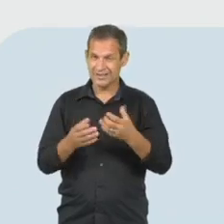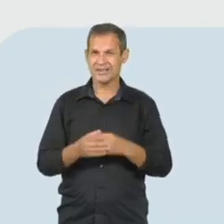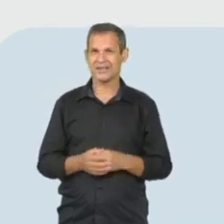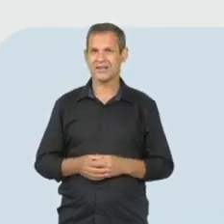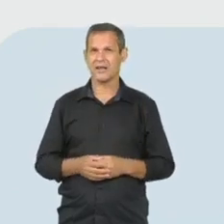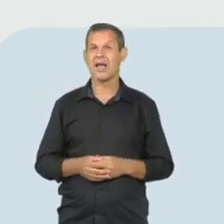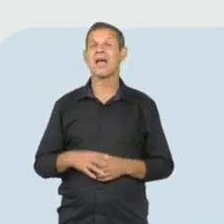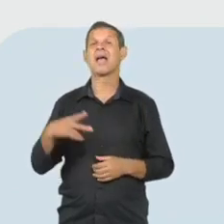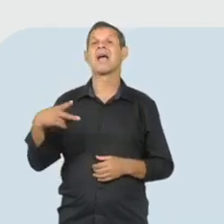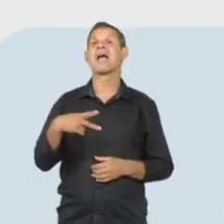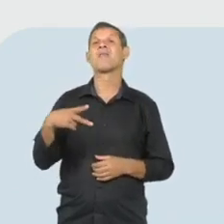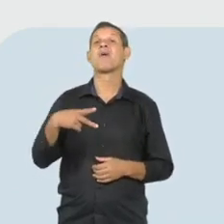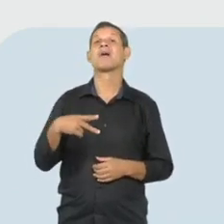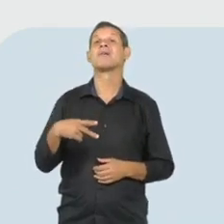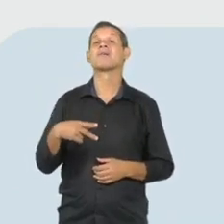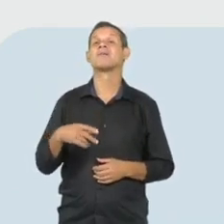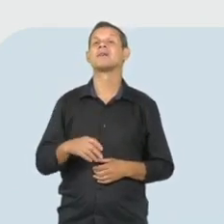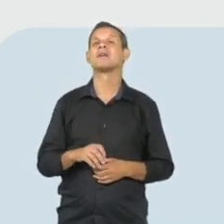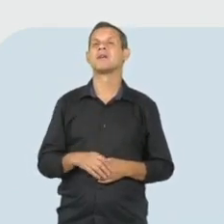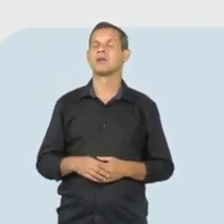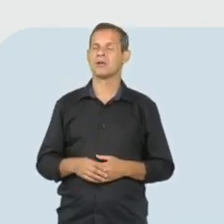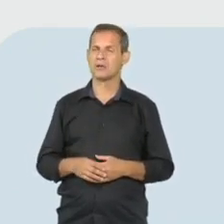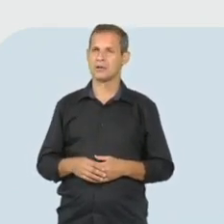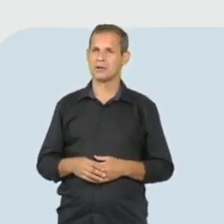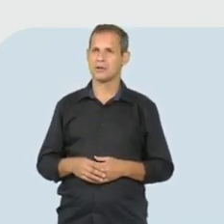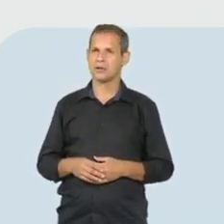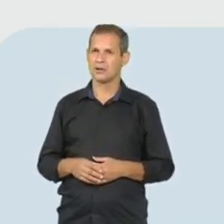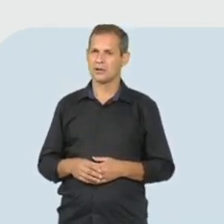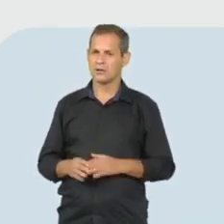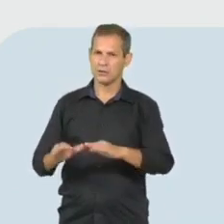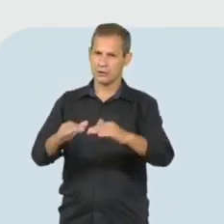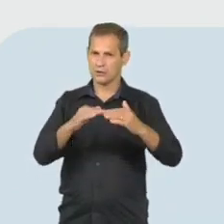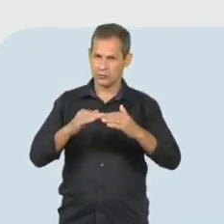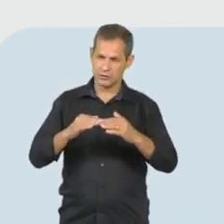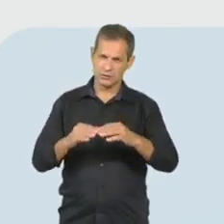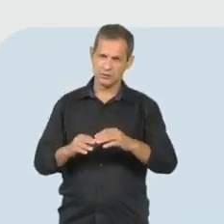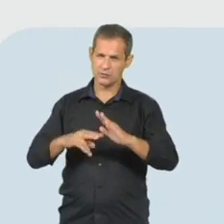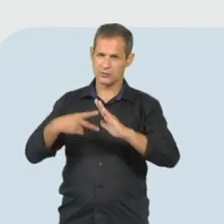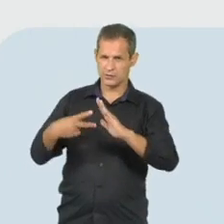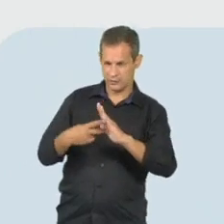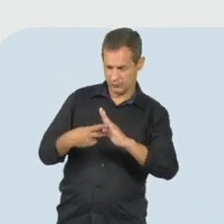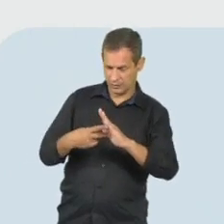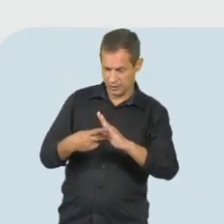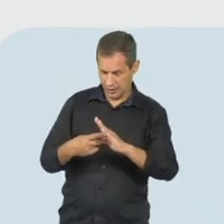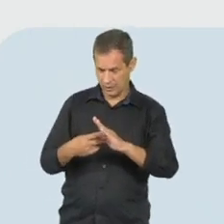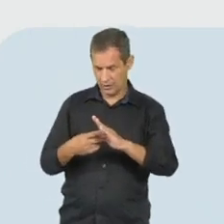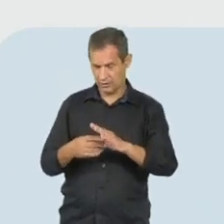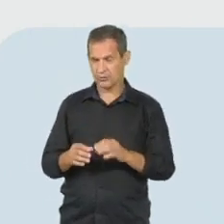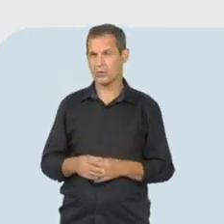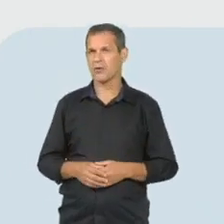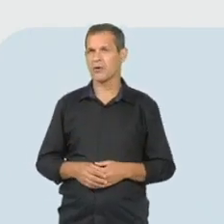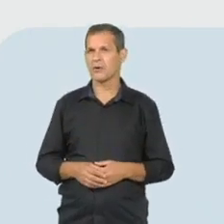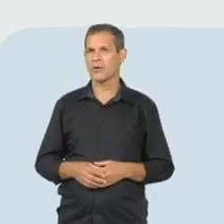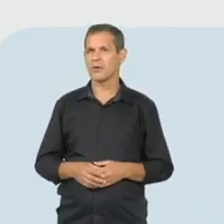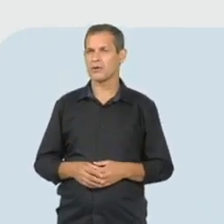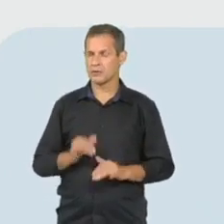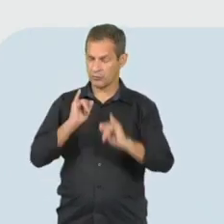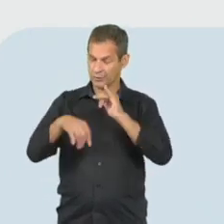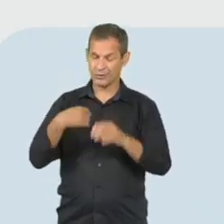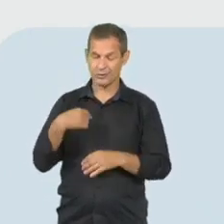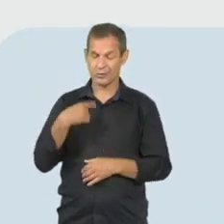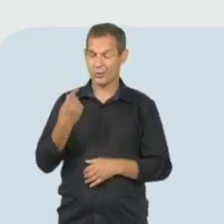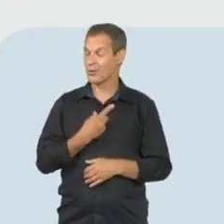é maior que o nível de significância estipulado. Então, não podemos